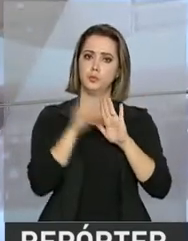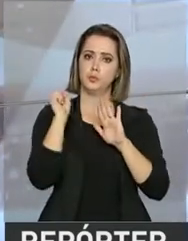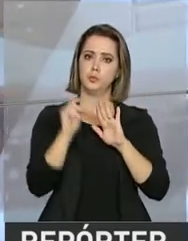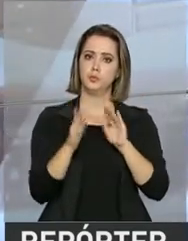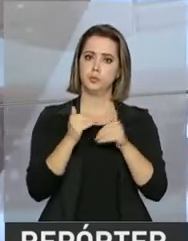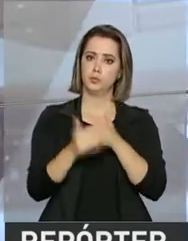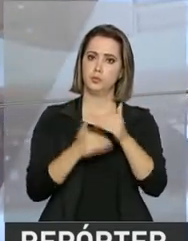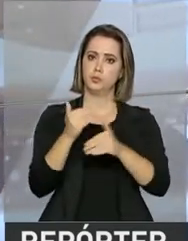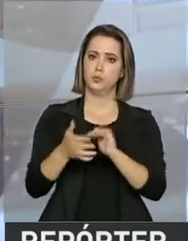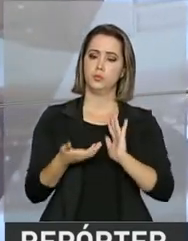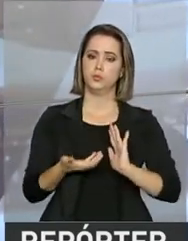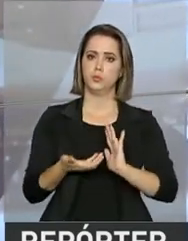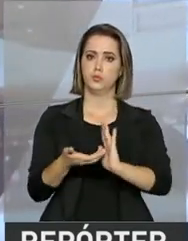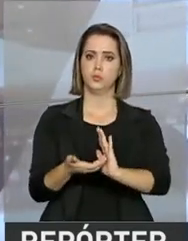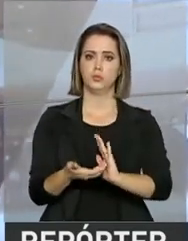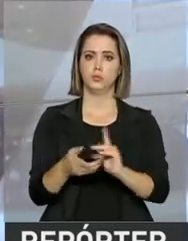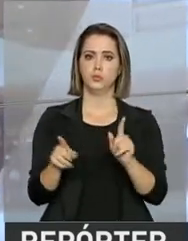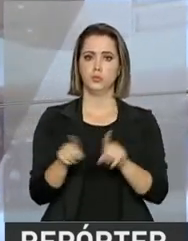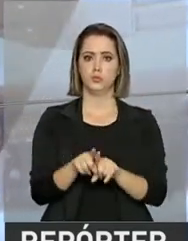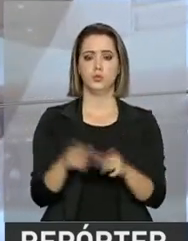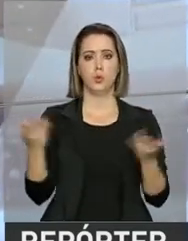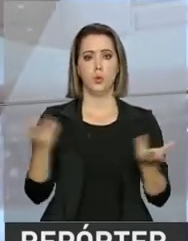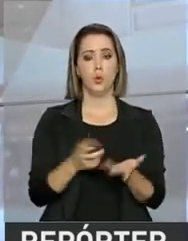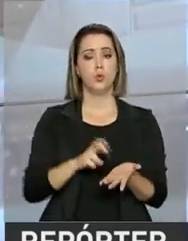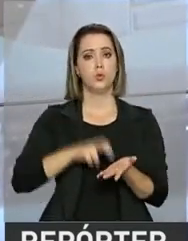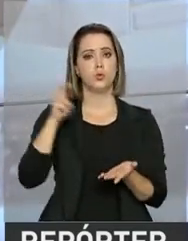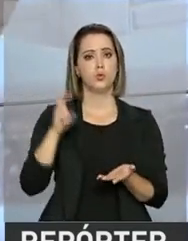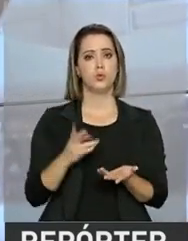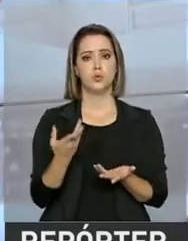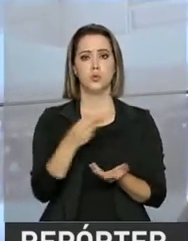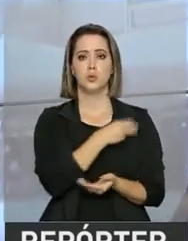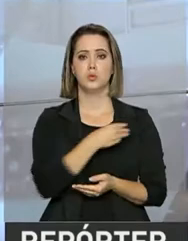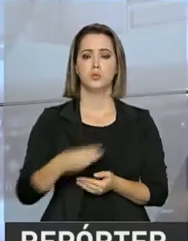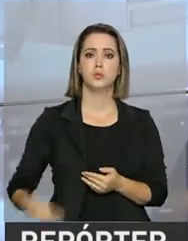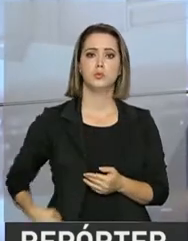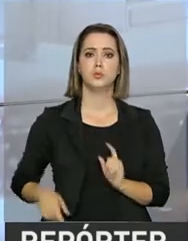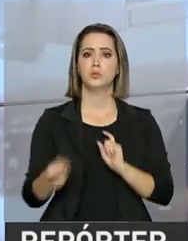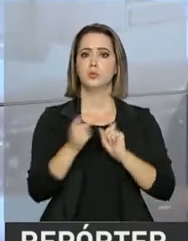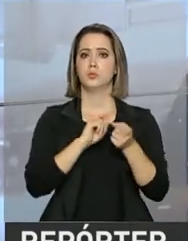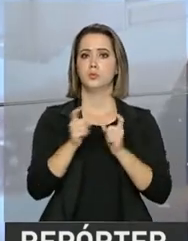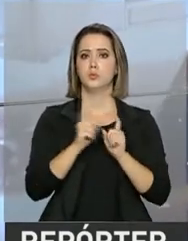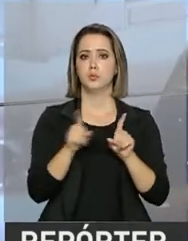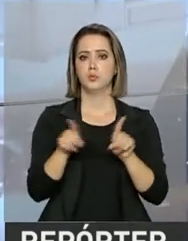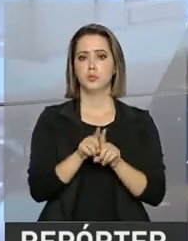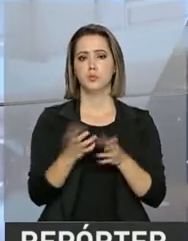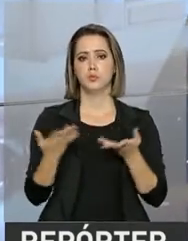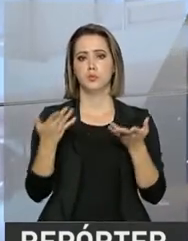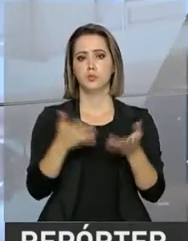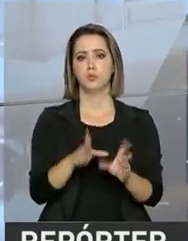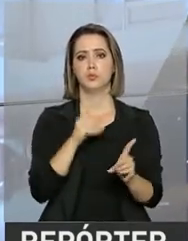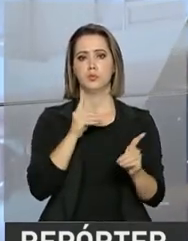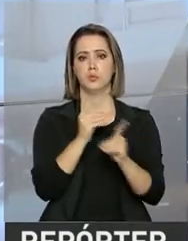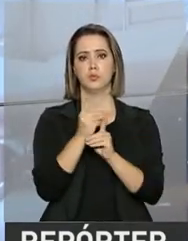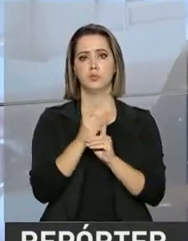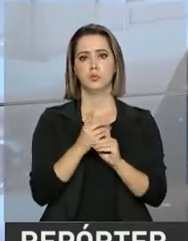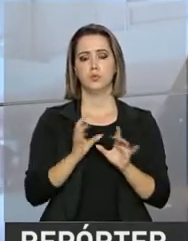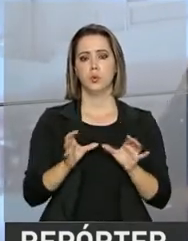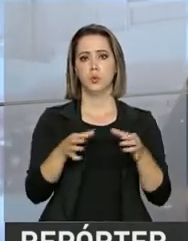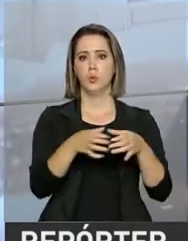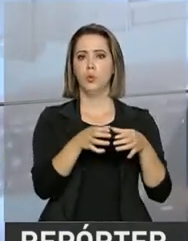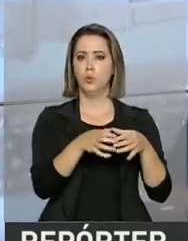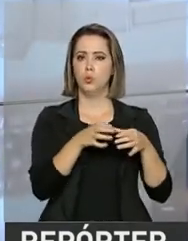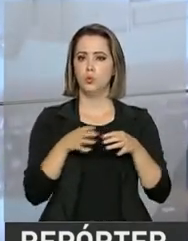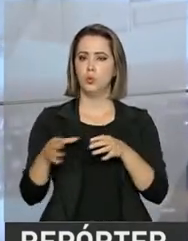continuam na câmara dos deputados na manhã de hoje o ministro da fazenda e henrique meirelles participou de mais um encontro com